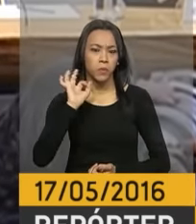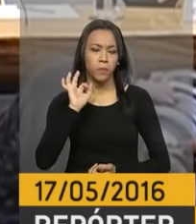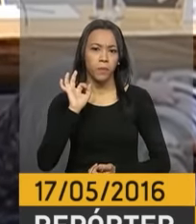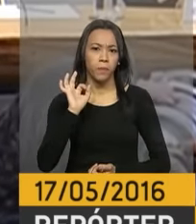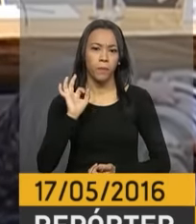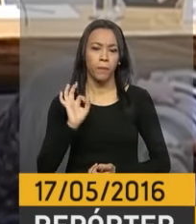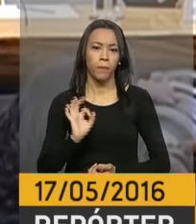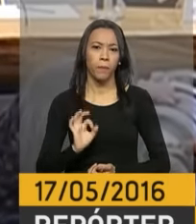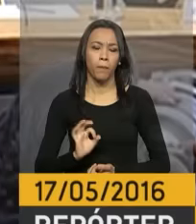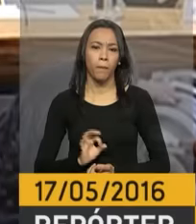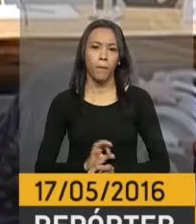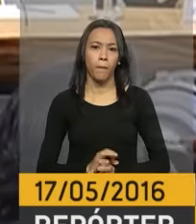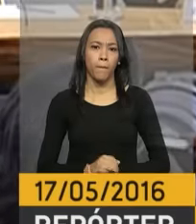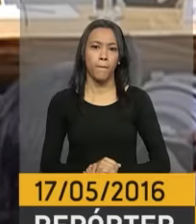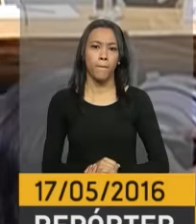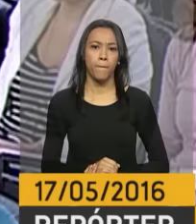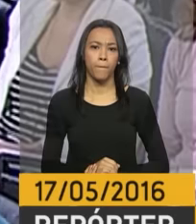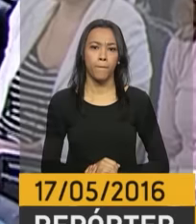Sim.